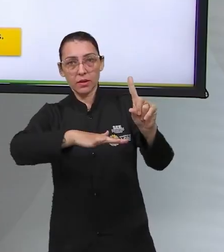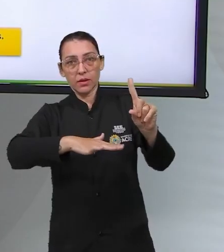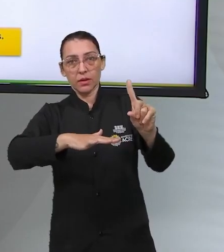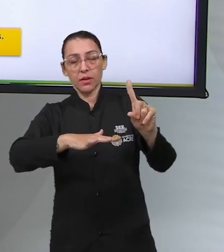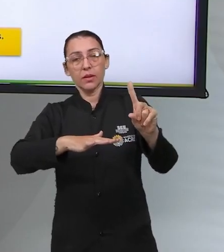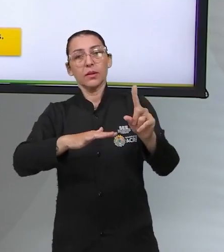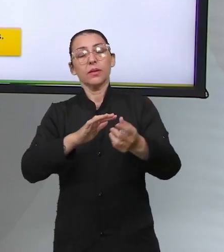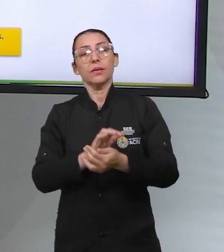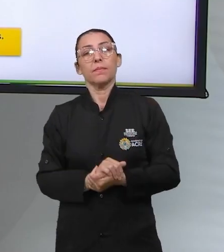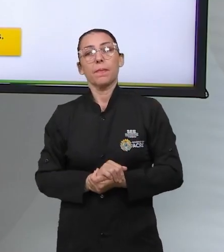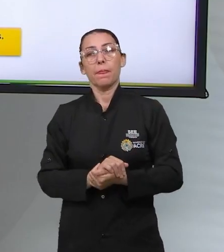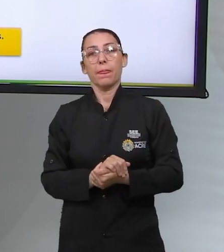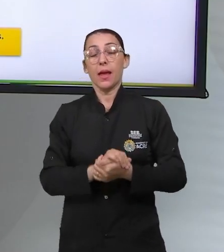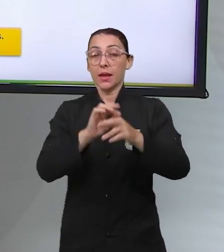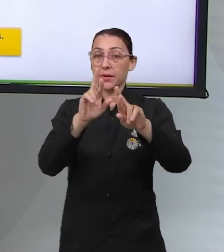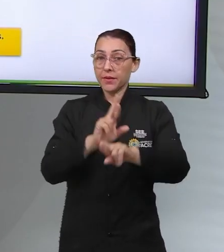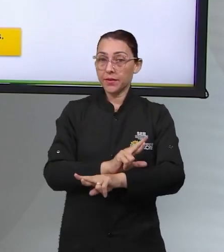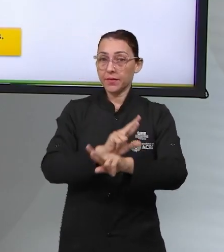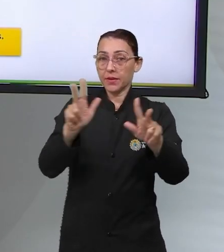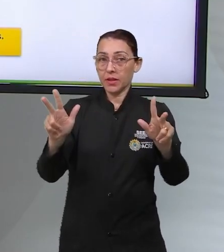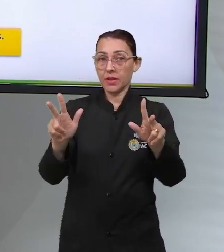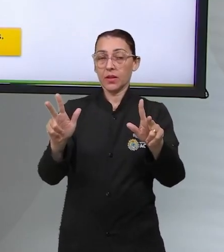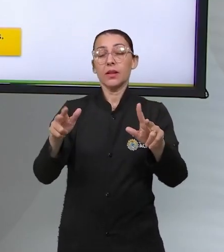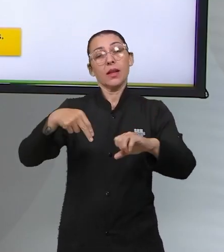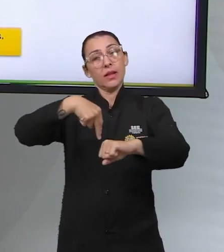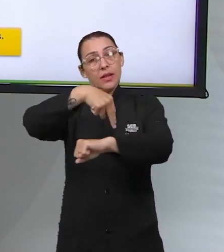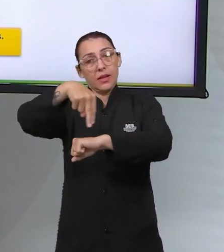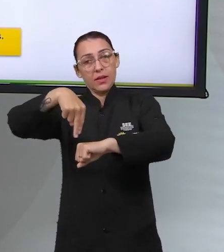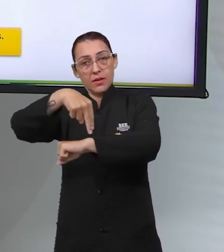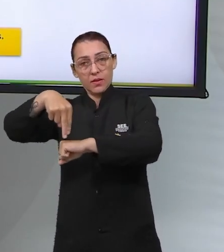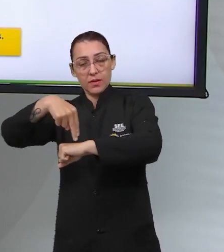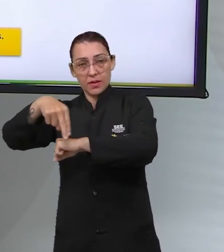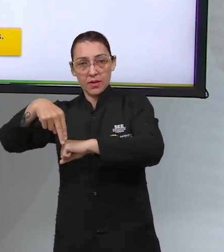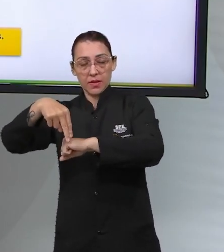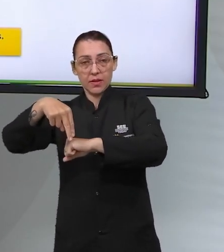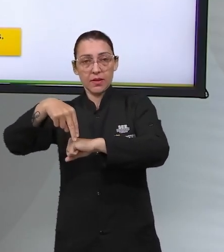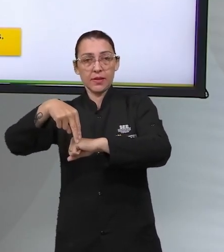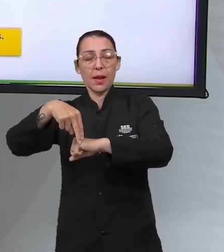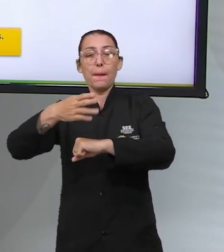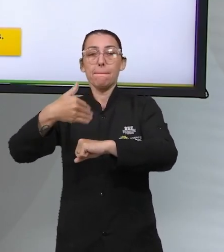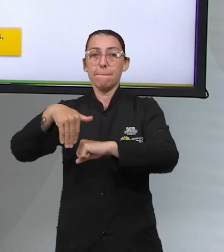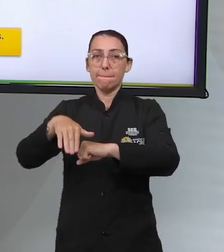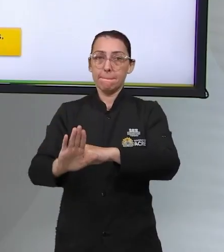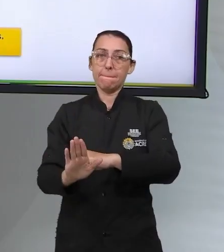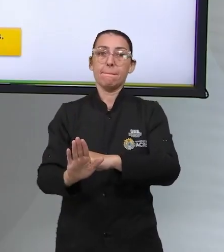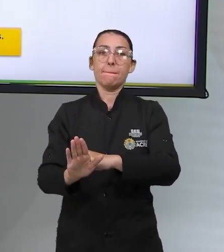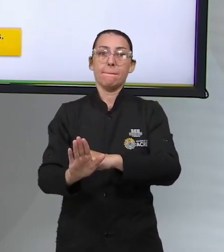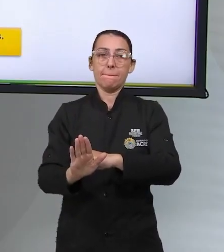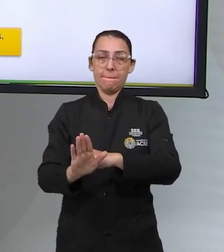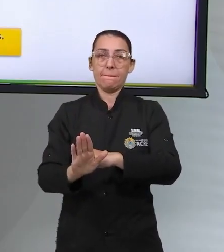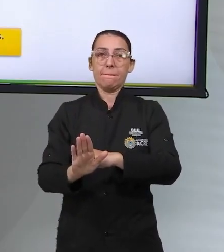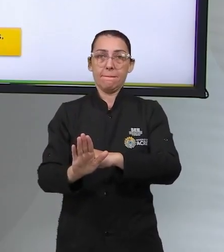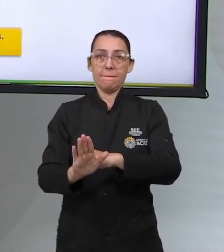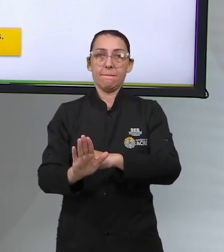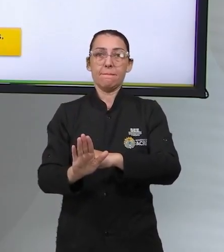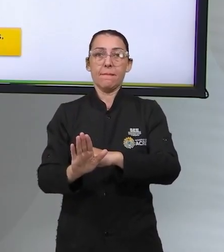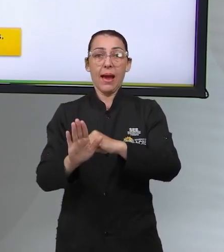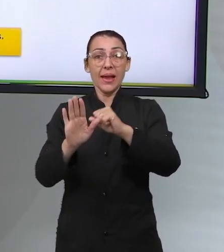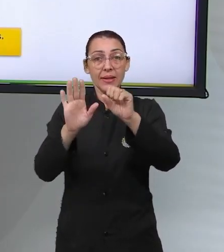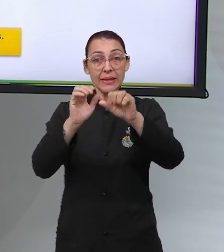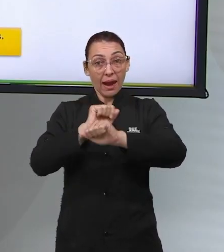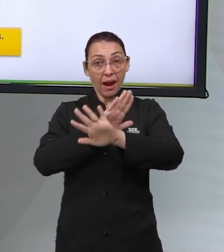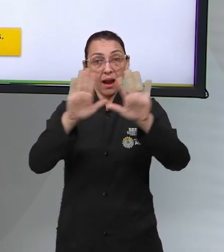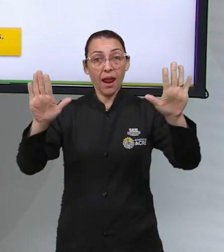Então, eu repito, a diferença entre as nações acabam sendo cada vez mais gritantes. É